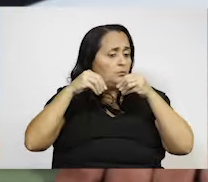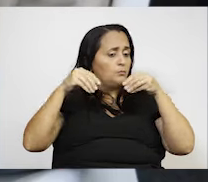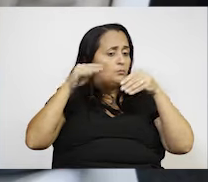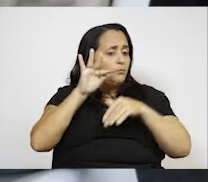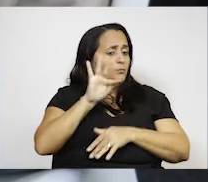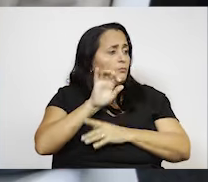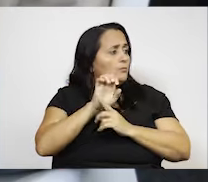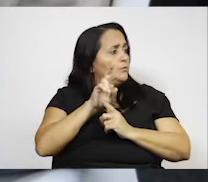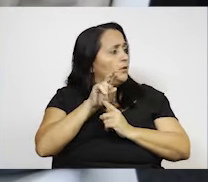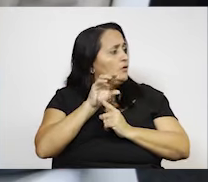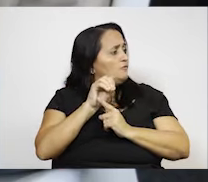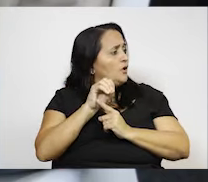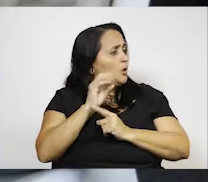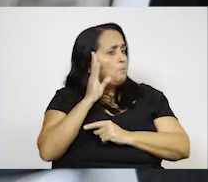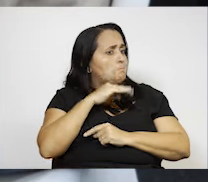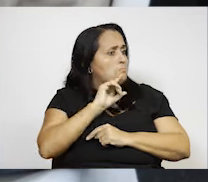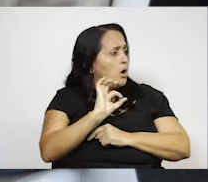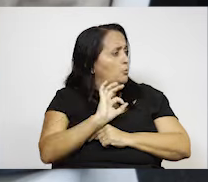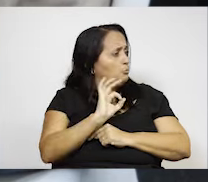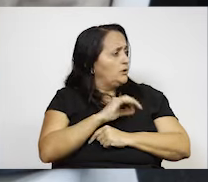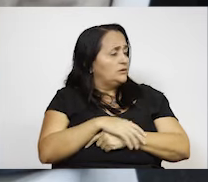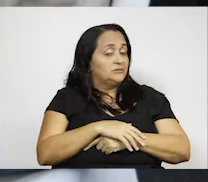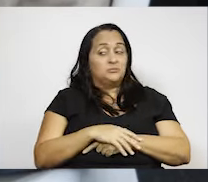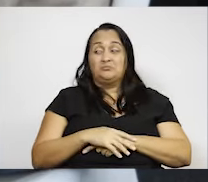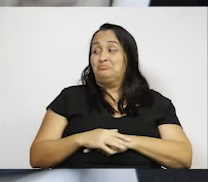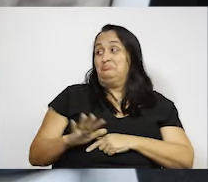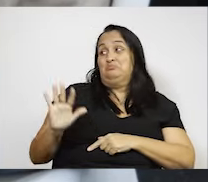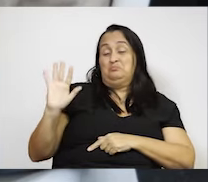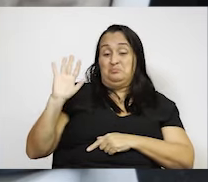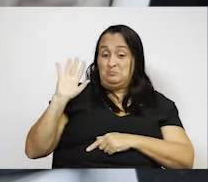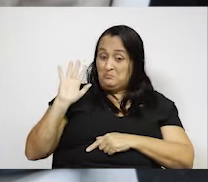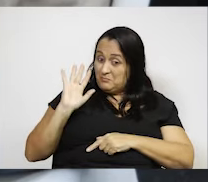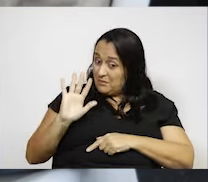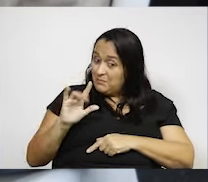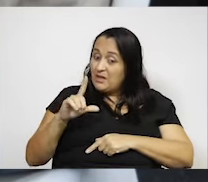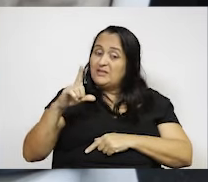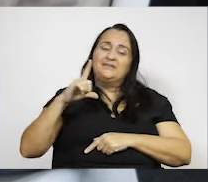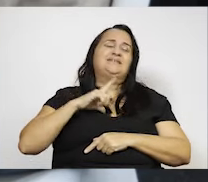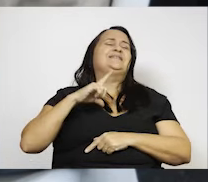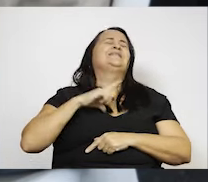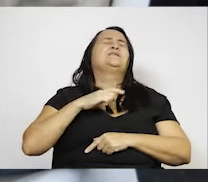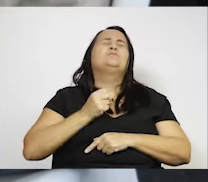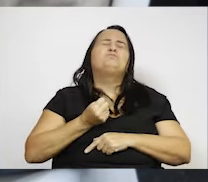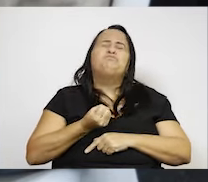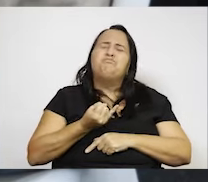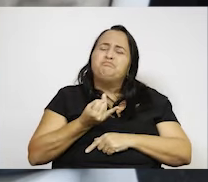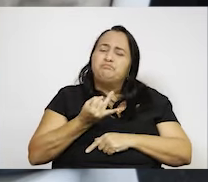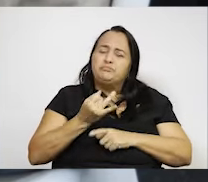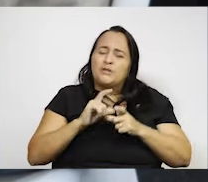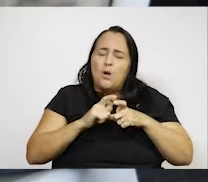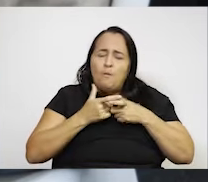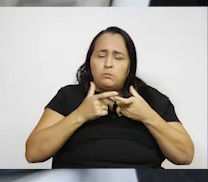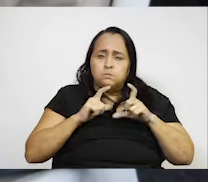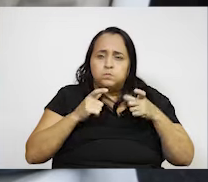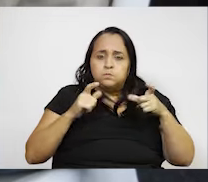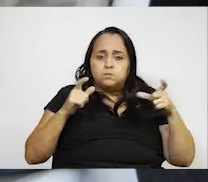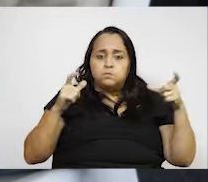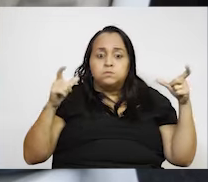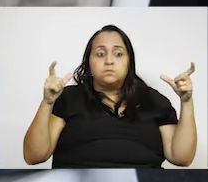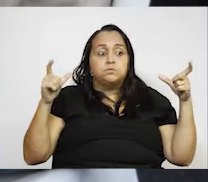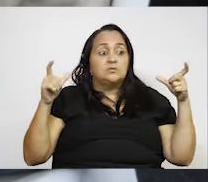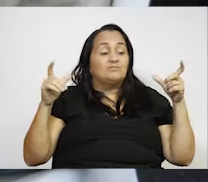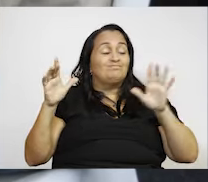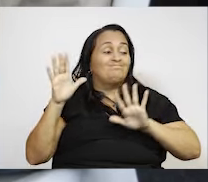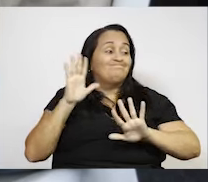algum. Realmente. Porém, os rejeitos liberam na água uma quantidade de ferro tão grande que isso impede o